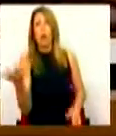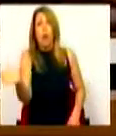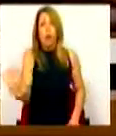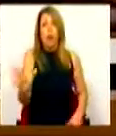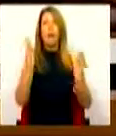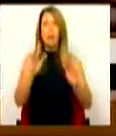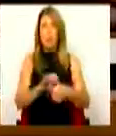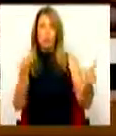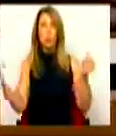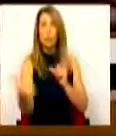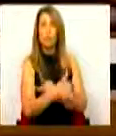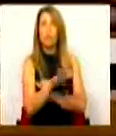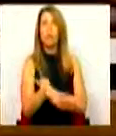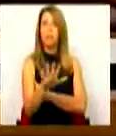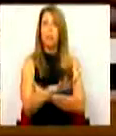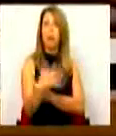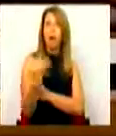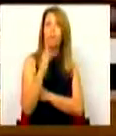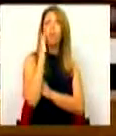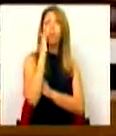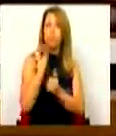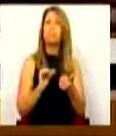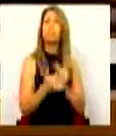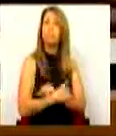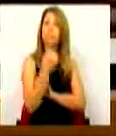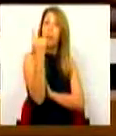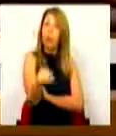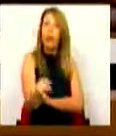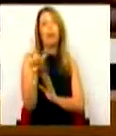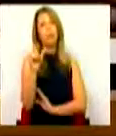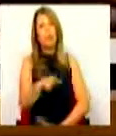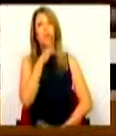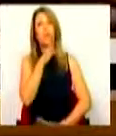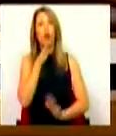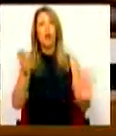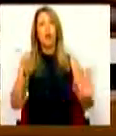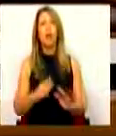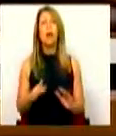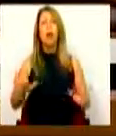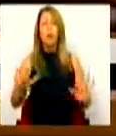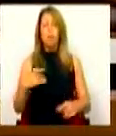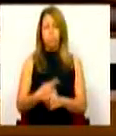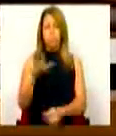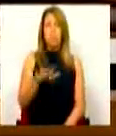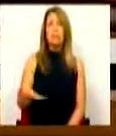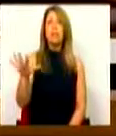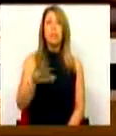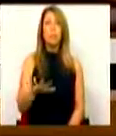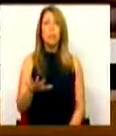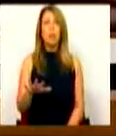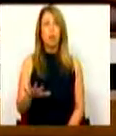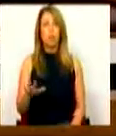tendência. Está de facto em curso essa inversão, também na ferrovia, mas caímos na situação em que